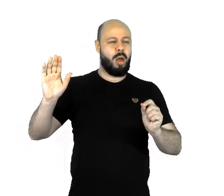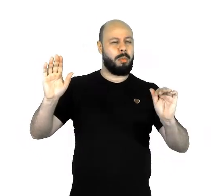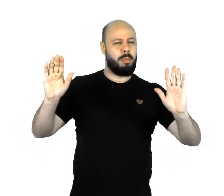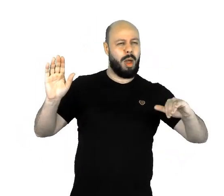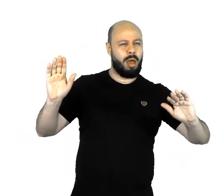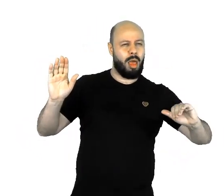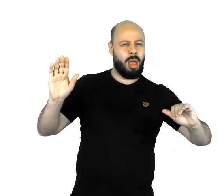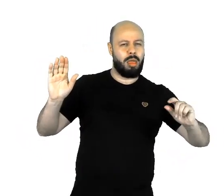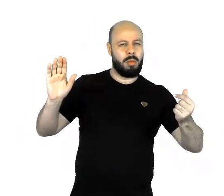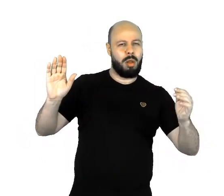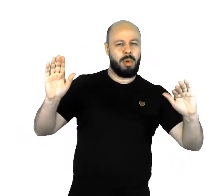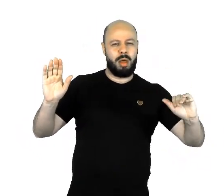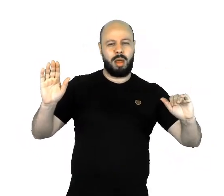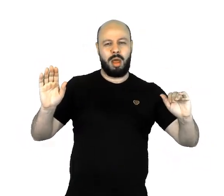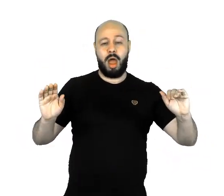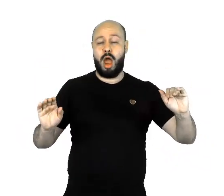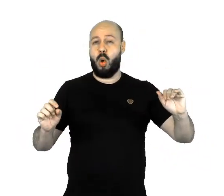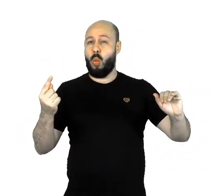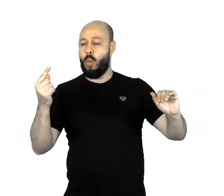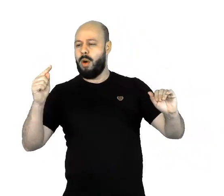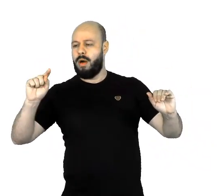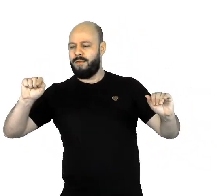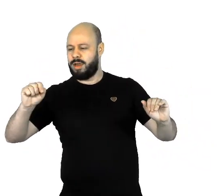caro é o de